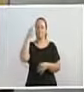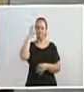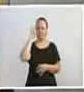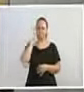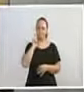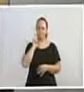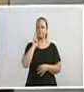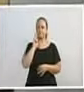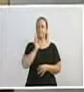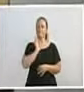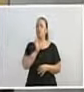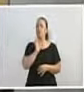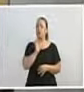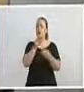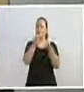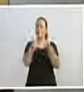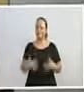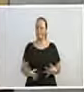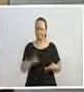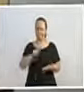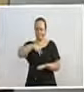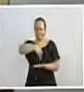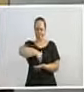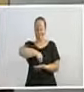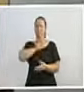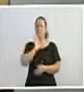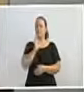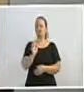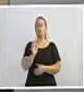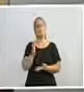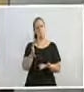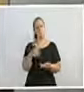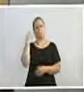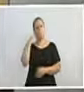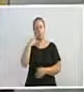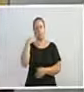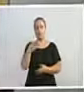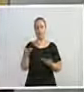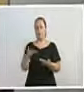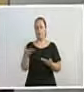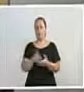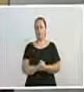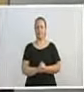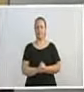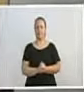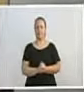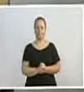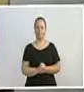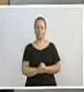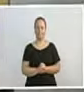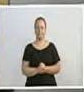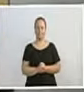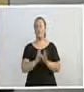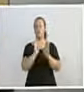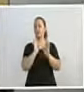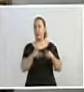o que eu já falei nessa tribuna está acontecendo na nossa política nacional, né? Agora assumiu, foi cassado, e ninguém falou